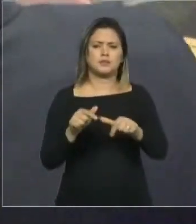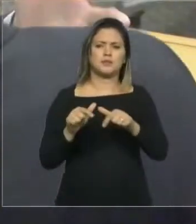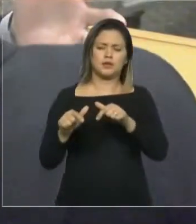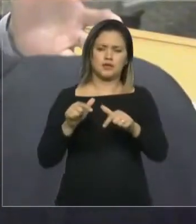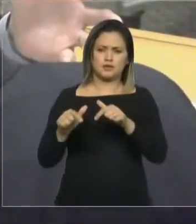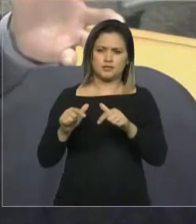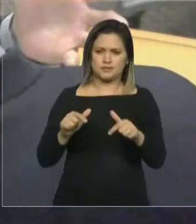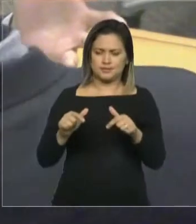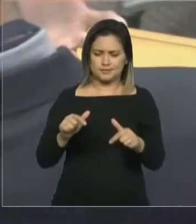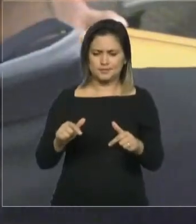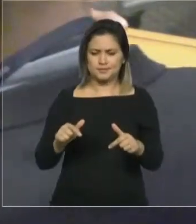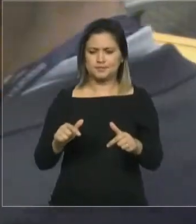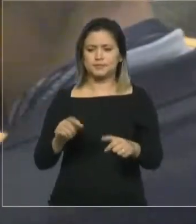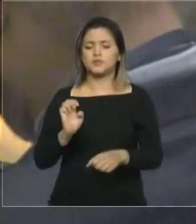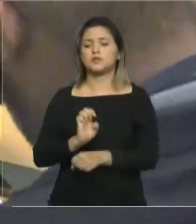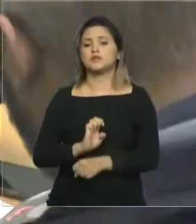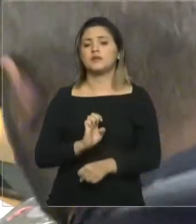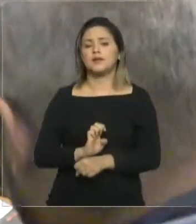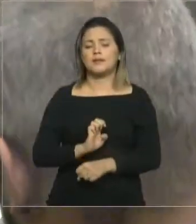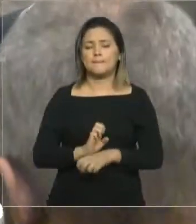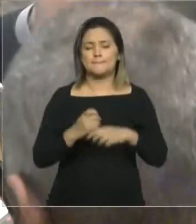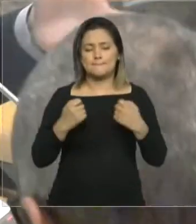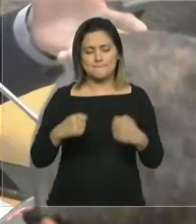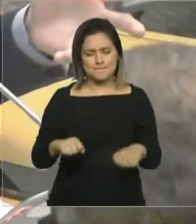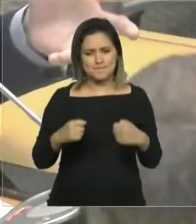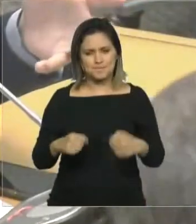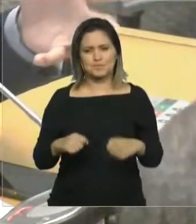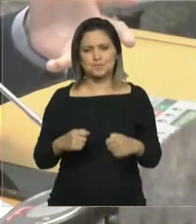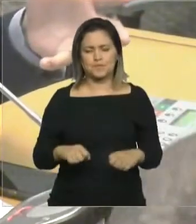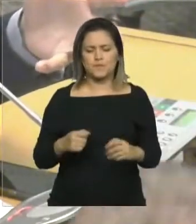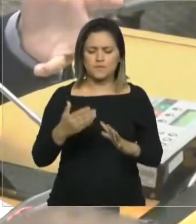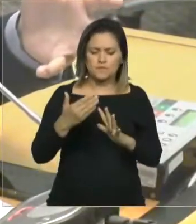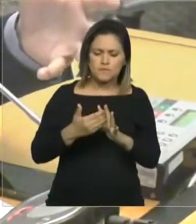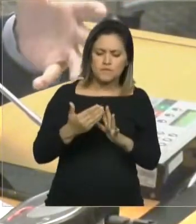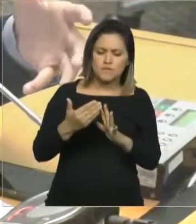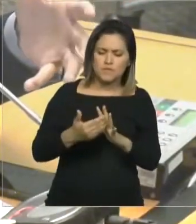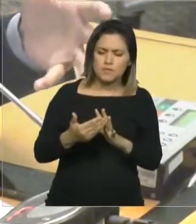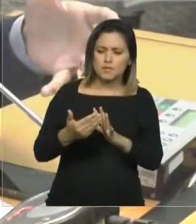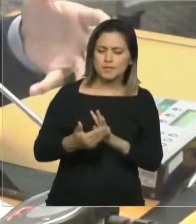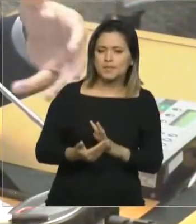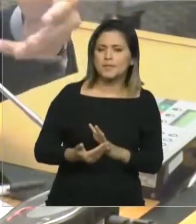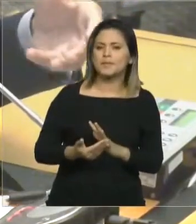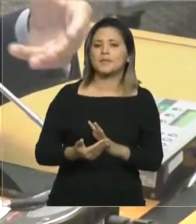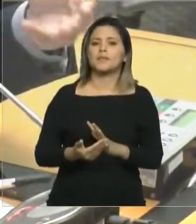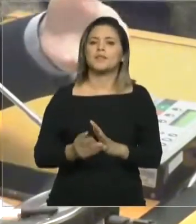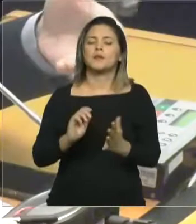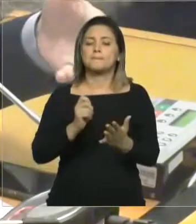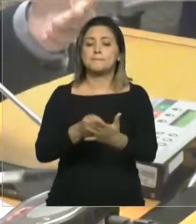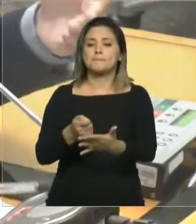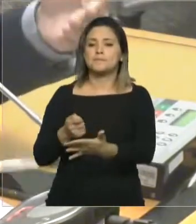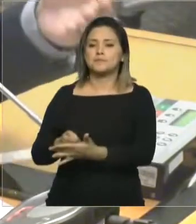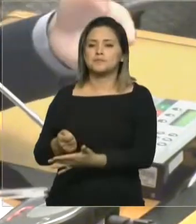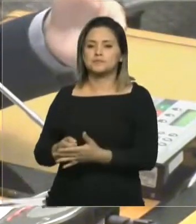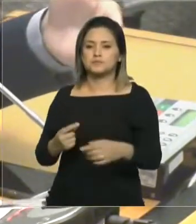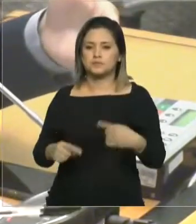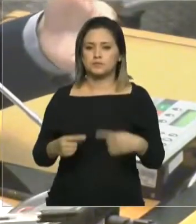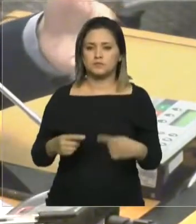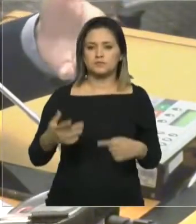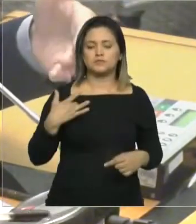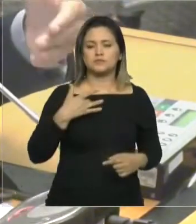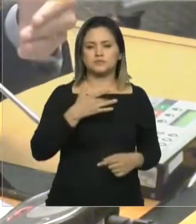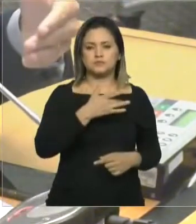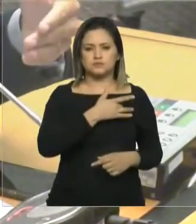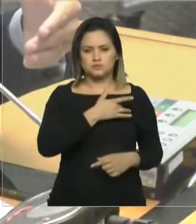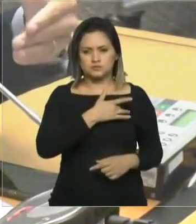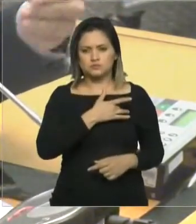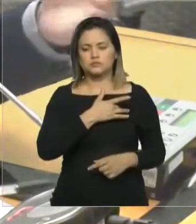fazer, precisa distribuir o fardo da política de saúde, o peso que é fazer saúde com seriedade,